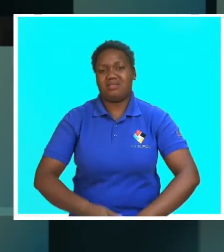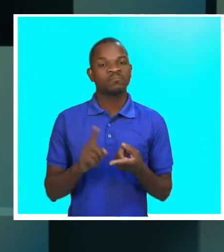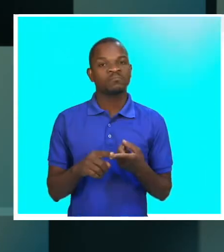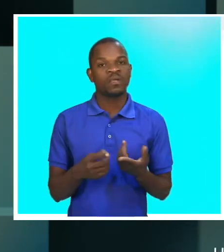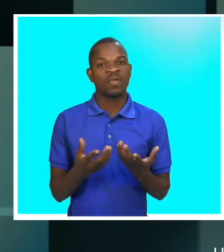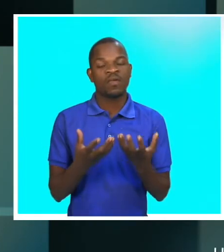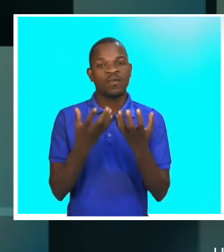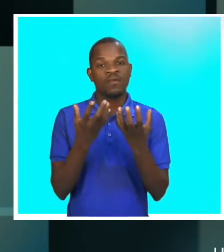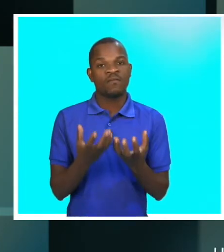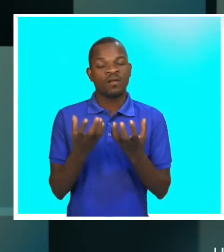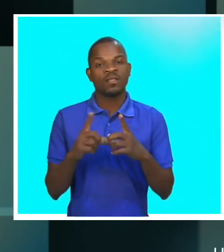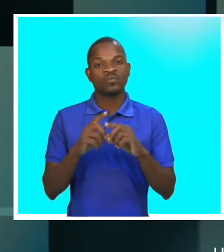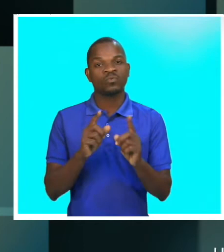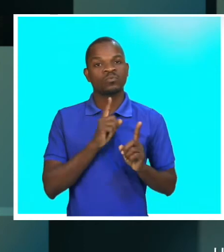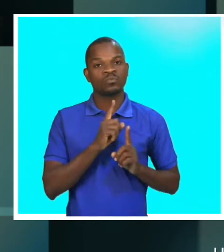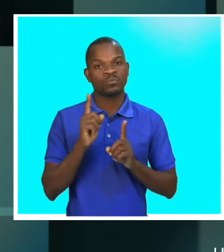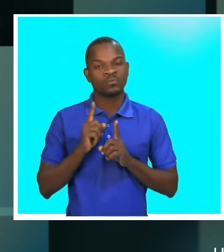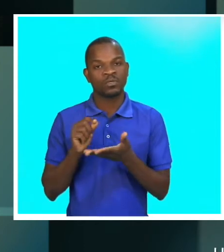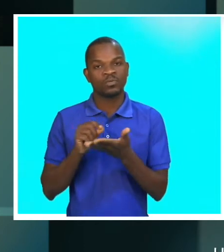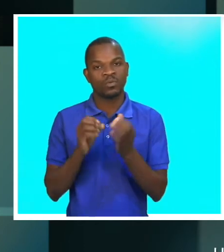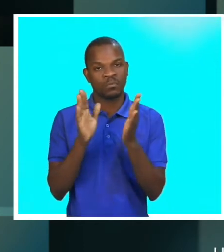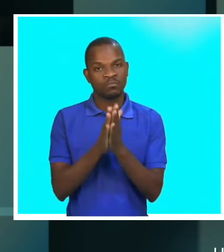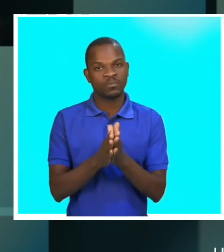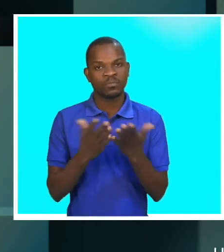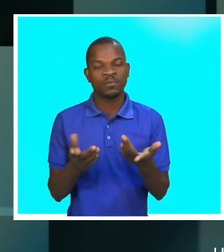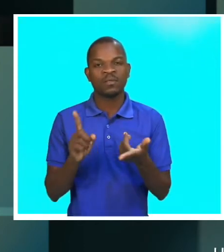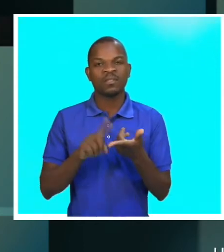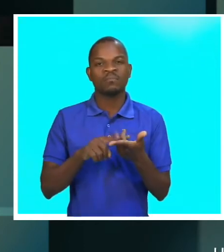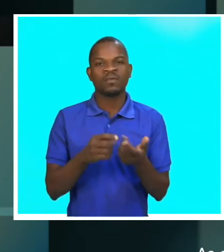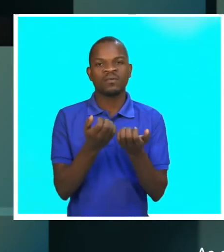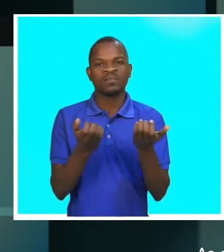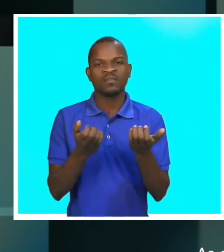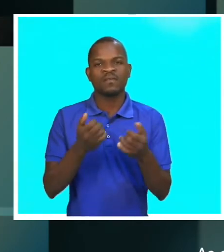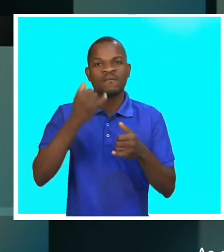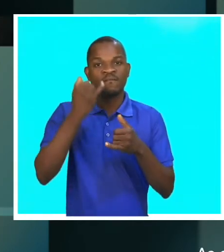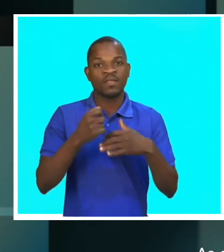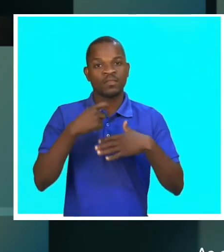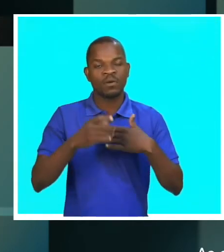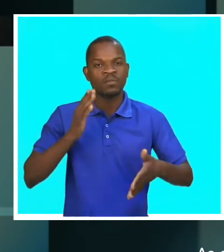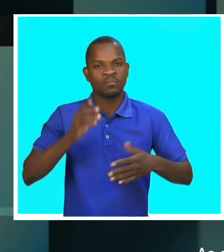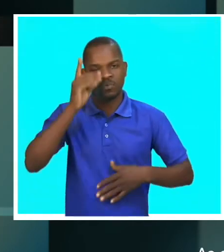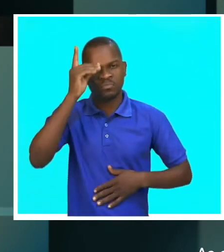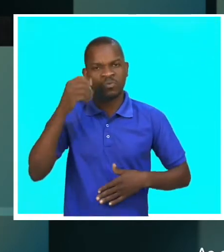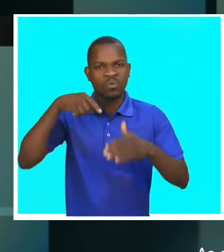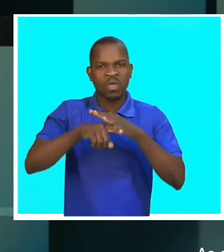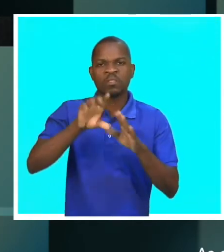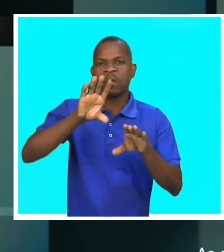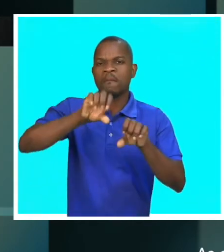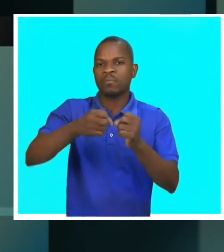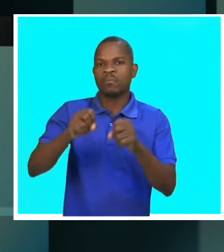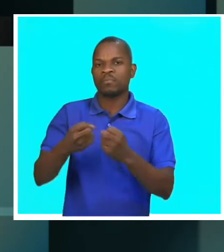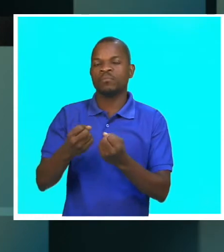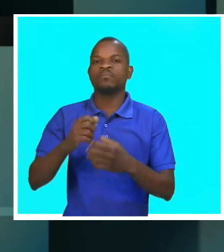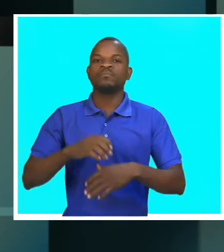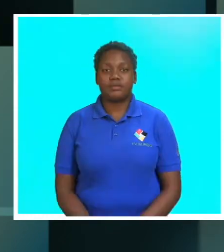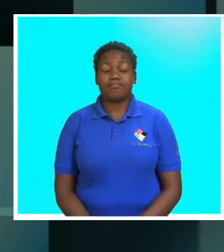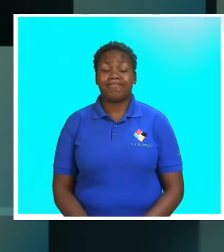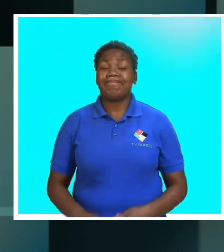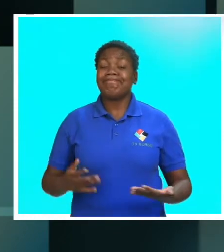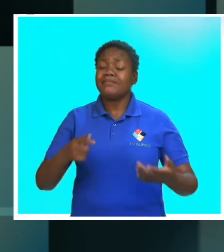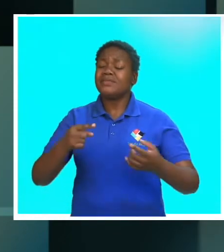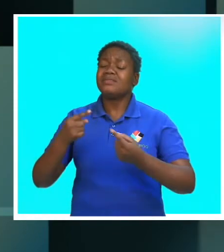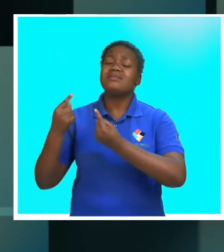Uma vez que não temos segurança total aqui na escola, as crianças, durante o final de semana, vandalizam as salas.